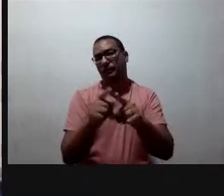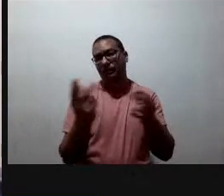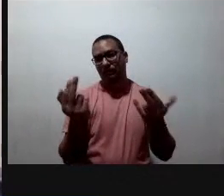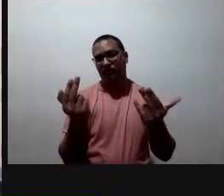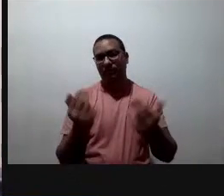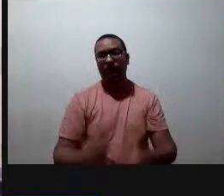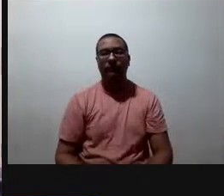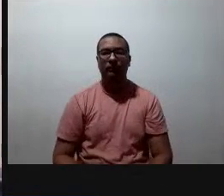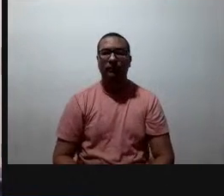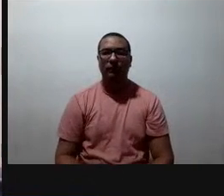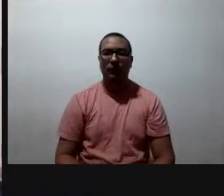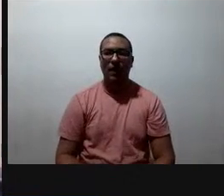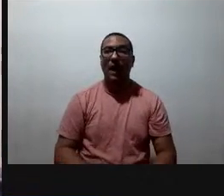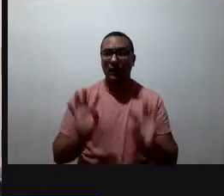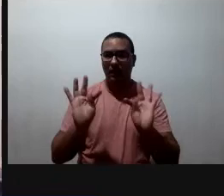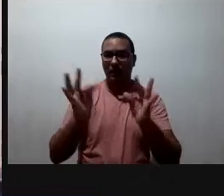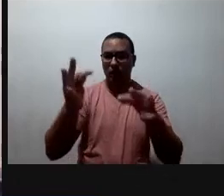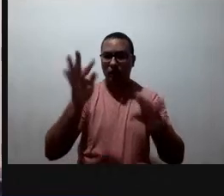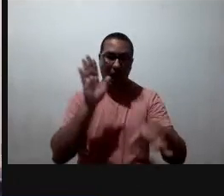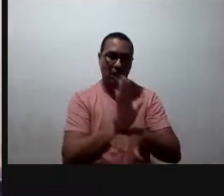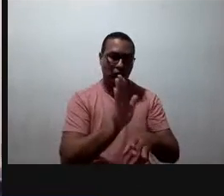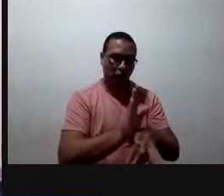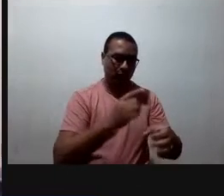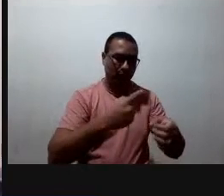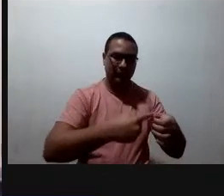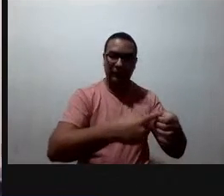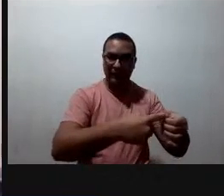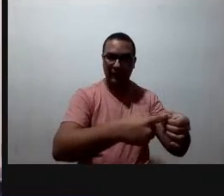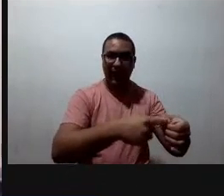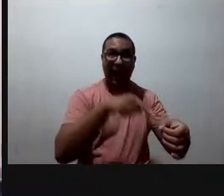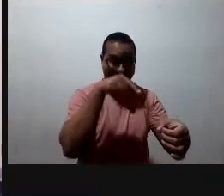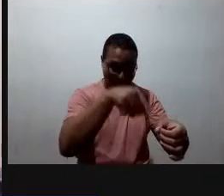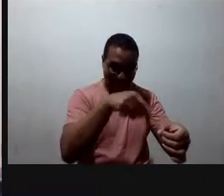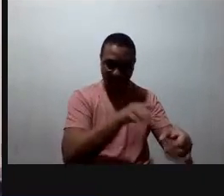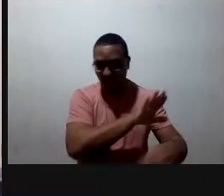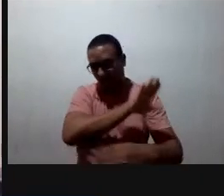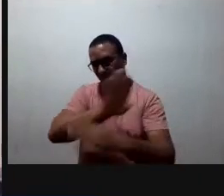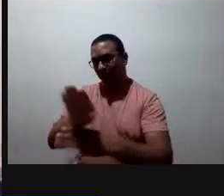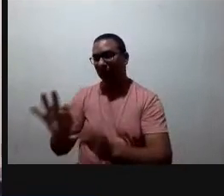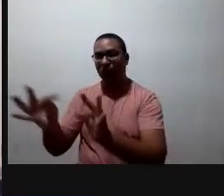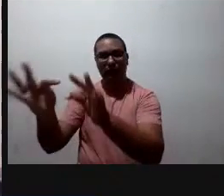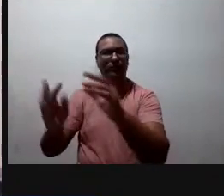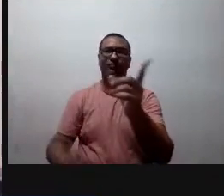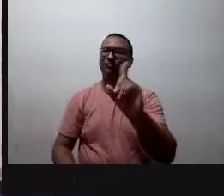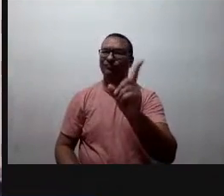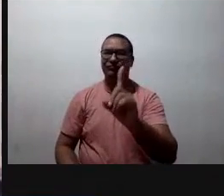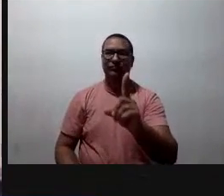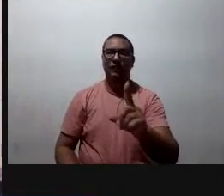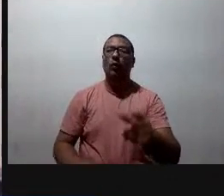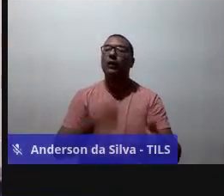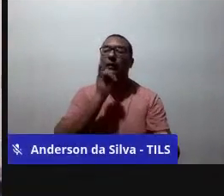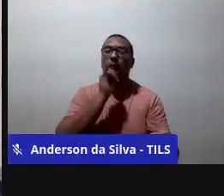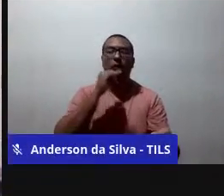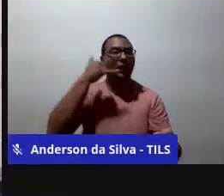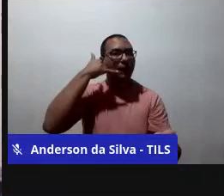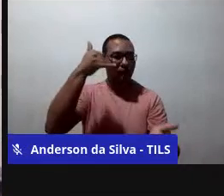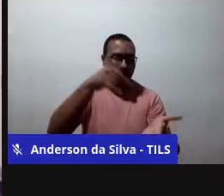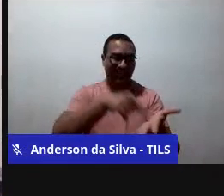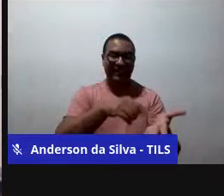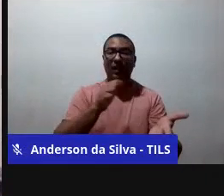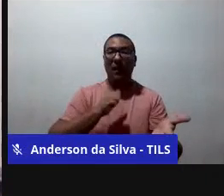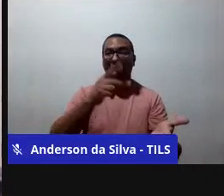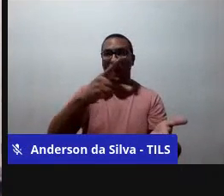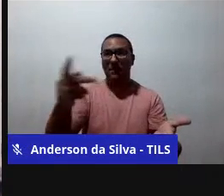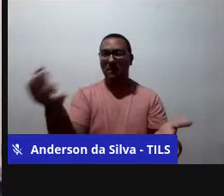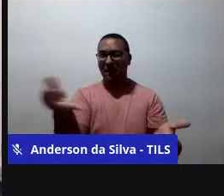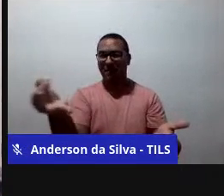ela serve à cidade, e não o oposto, né? Não adianta eu ter um aplicativo maravilhoso no meu telefone se a minha